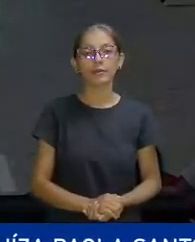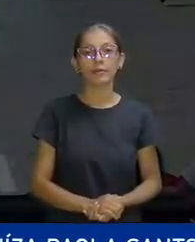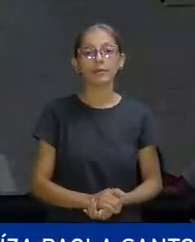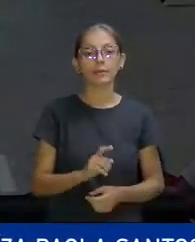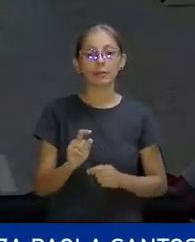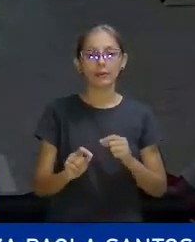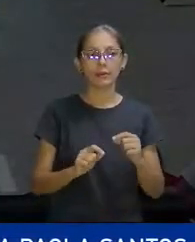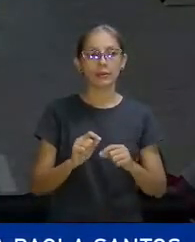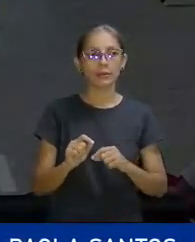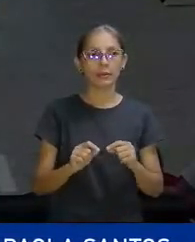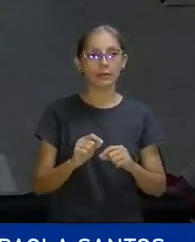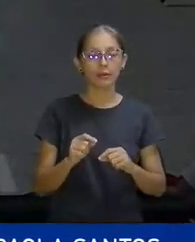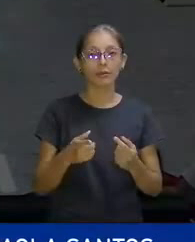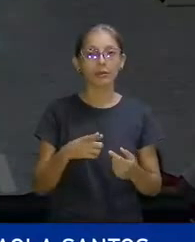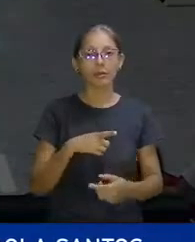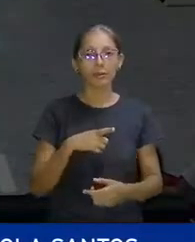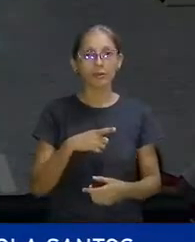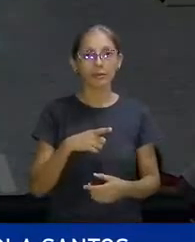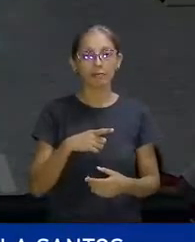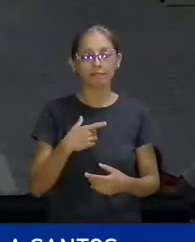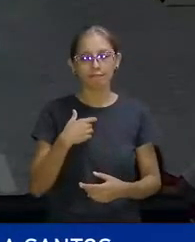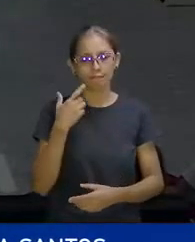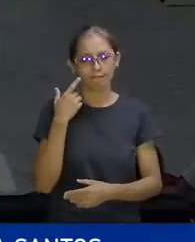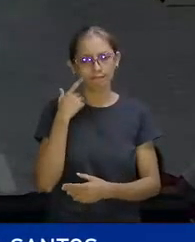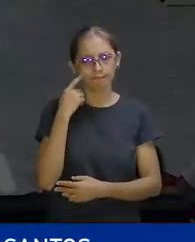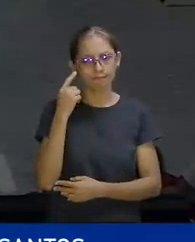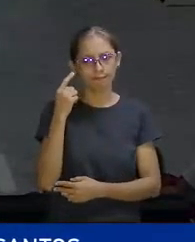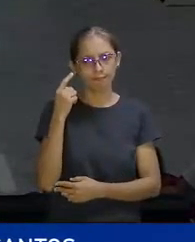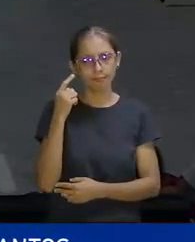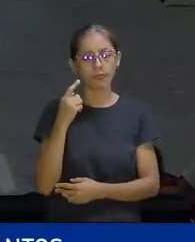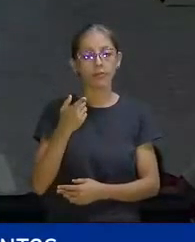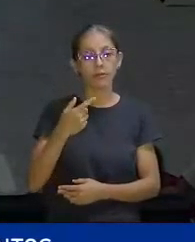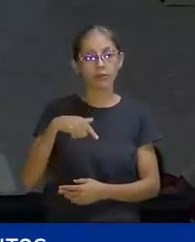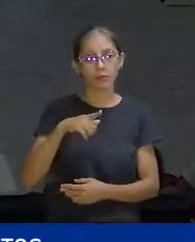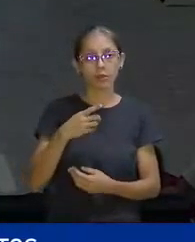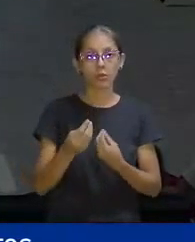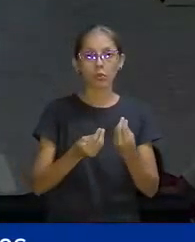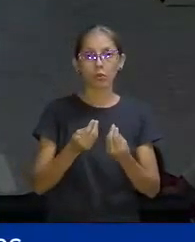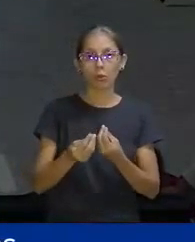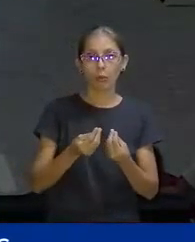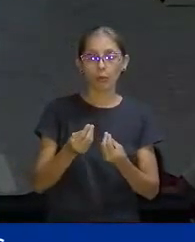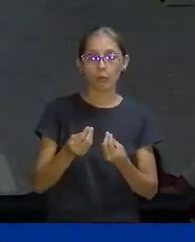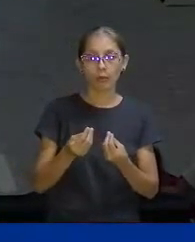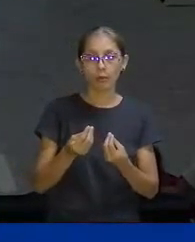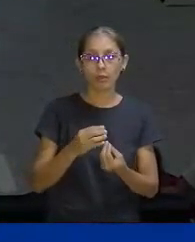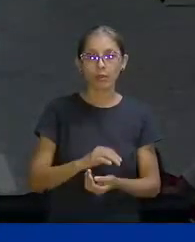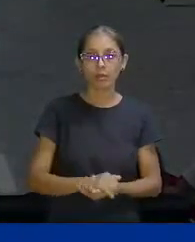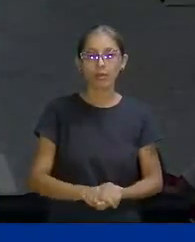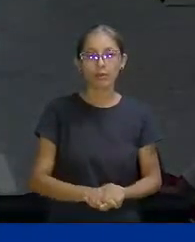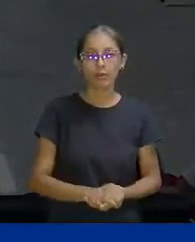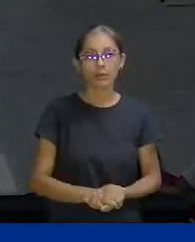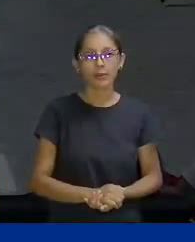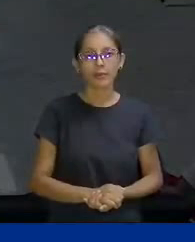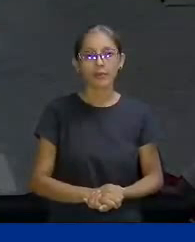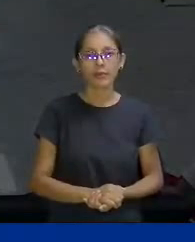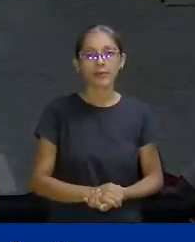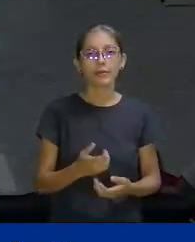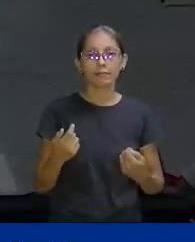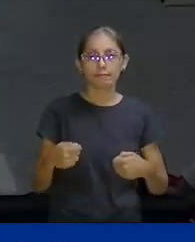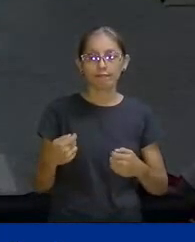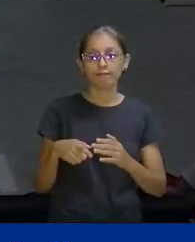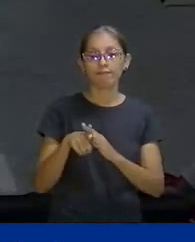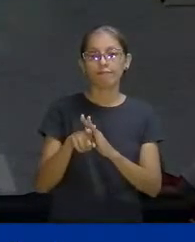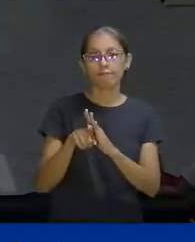eu tenho, então, a impressão de que nós não podemos nos furtar a uma análise minudente a